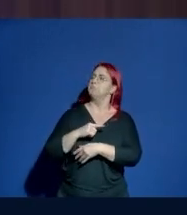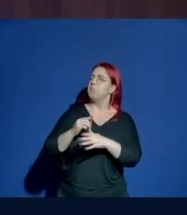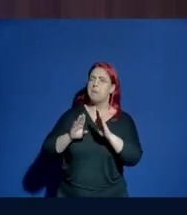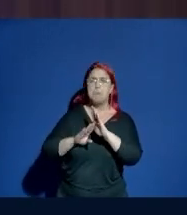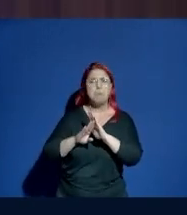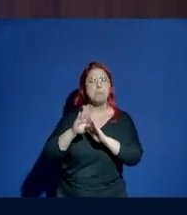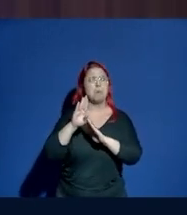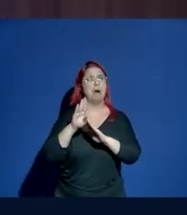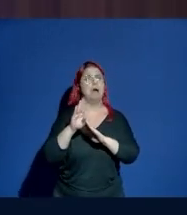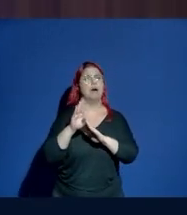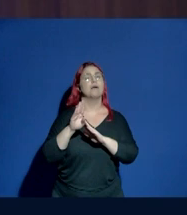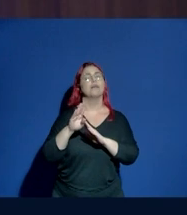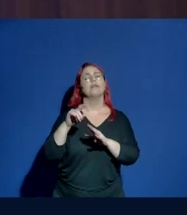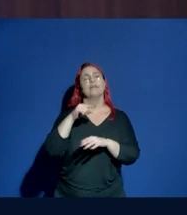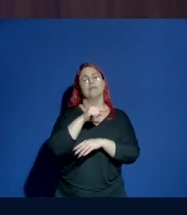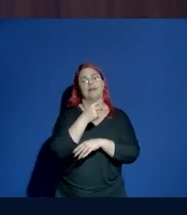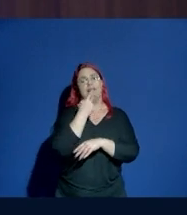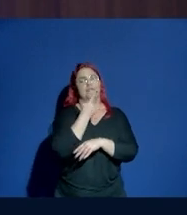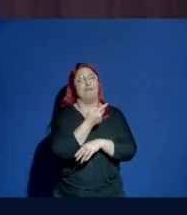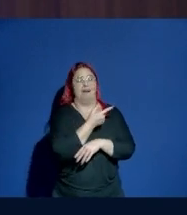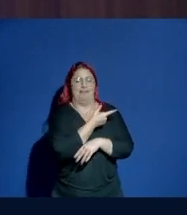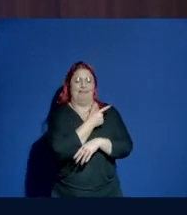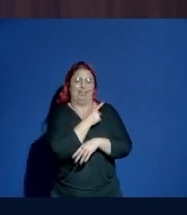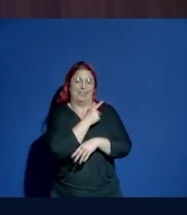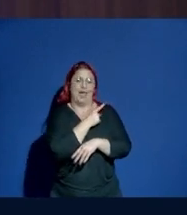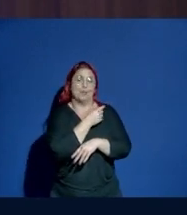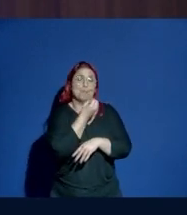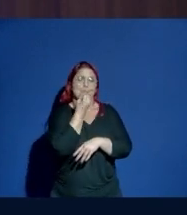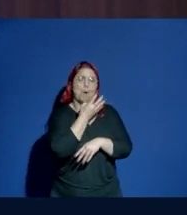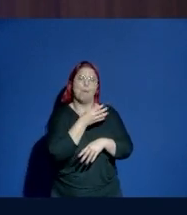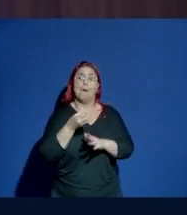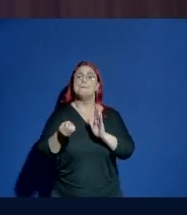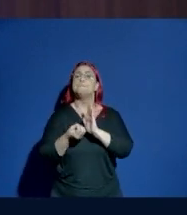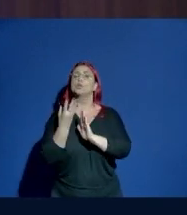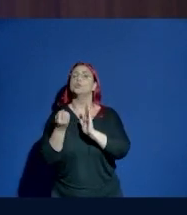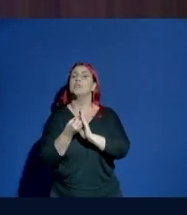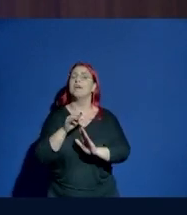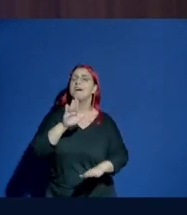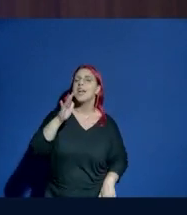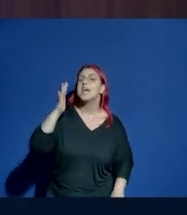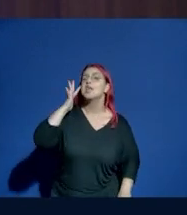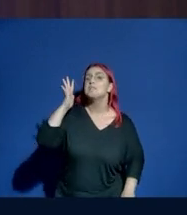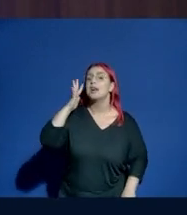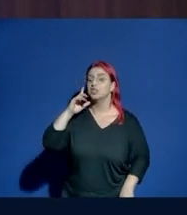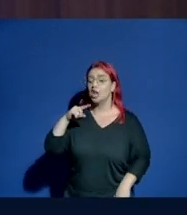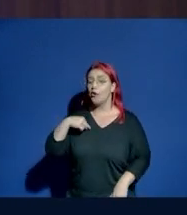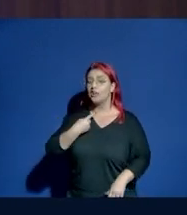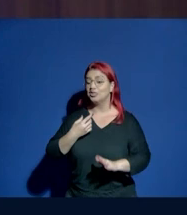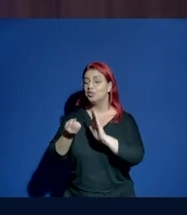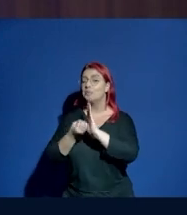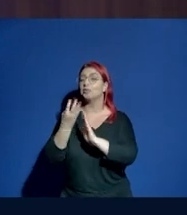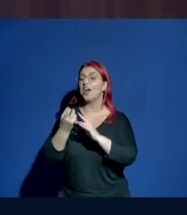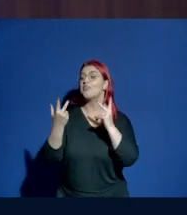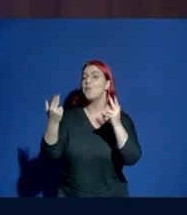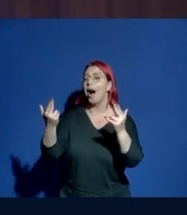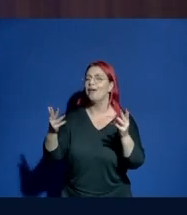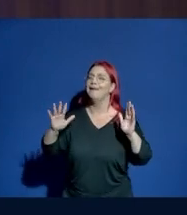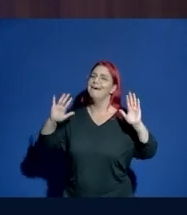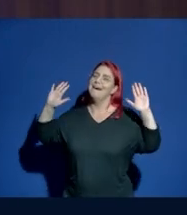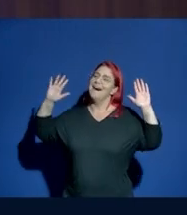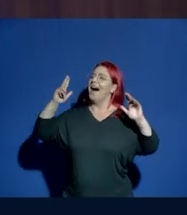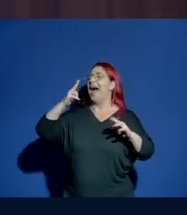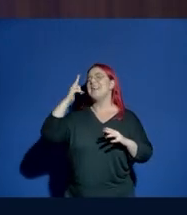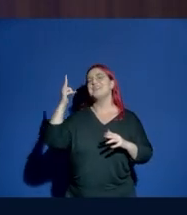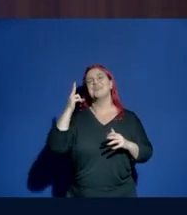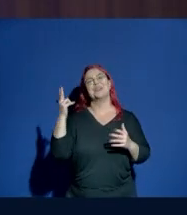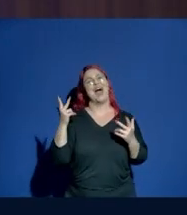o Caiado fala que ele tá bem produtividade que agora imagina quando nós estivermos bem produtividade aí nem poeira